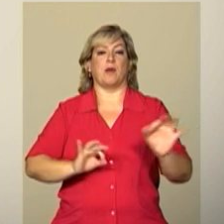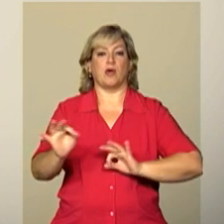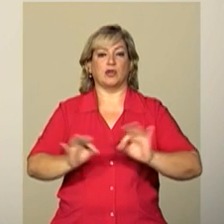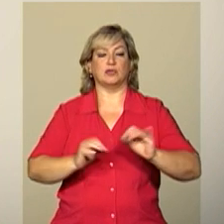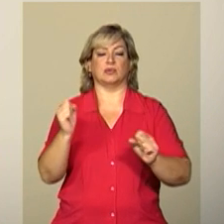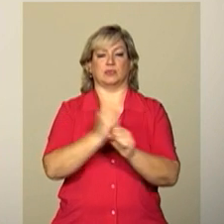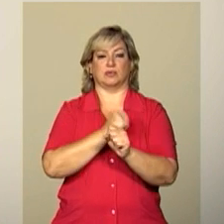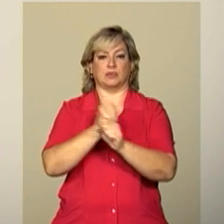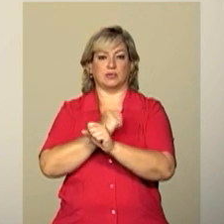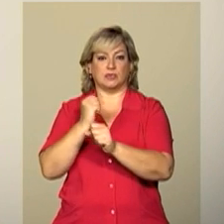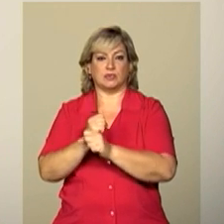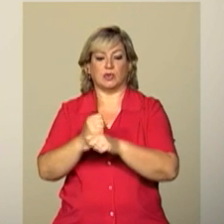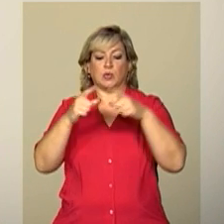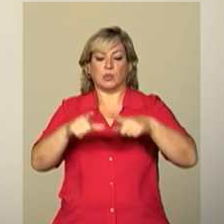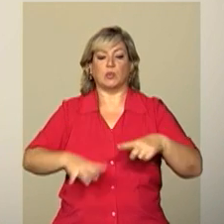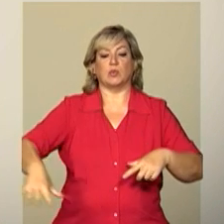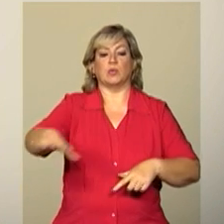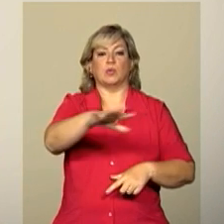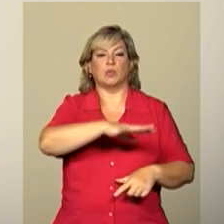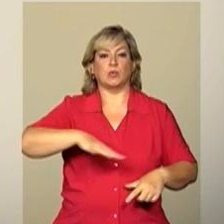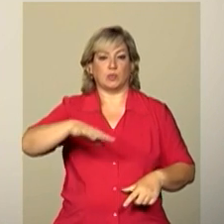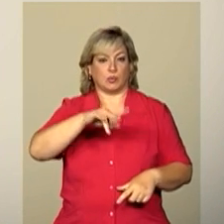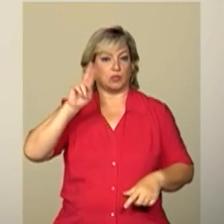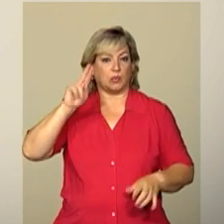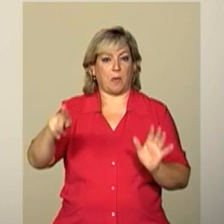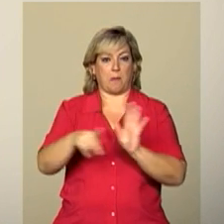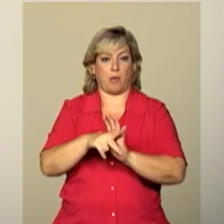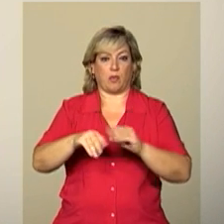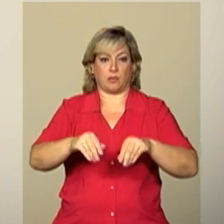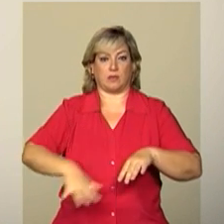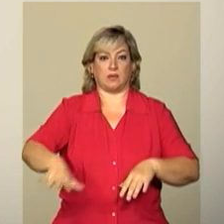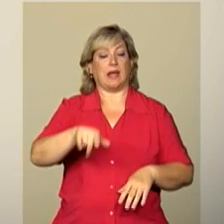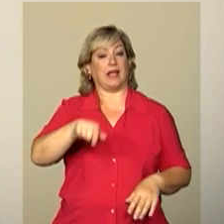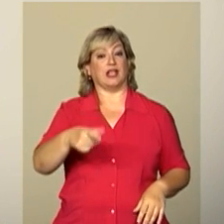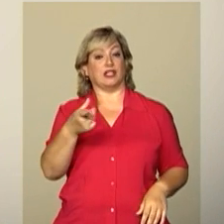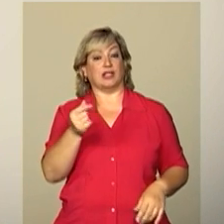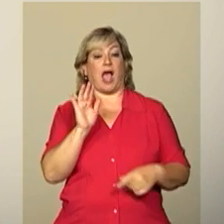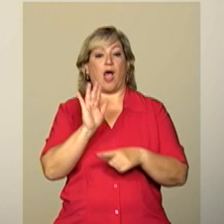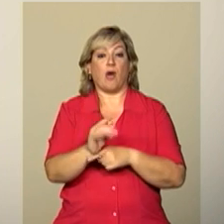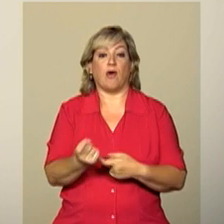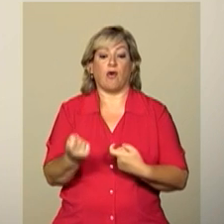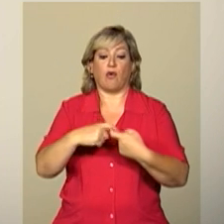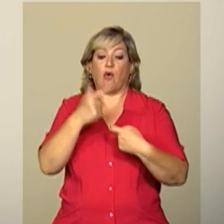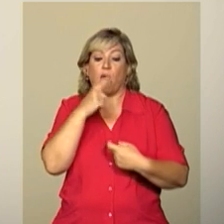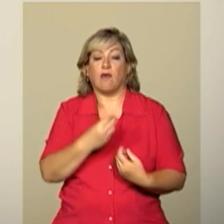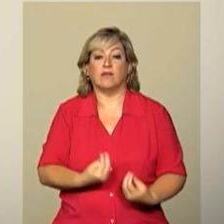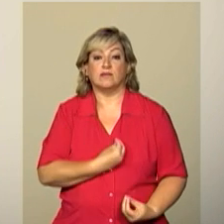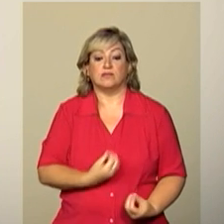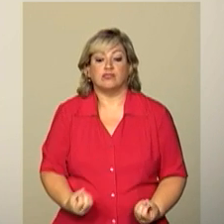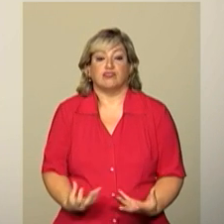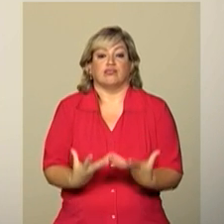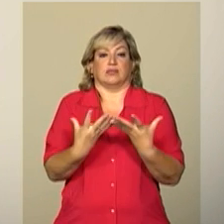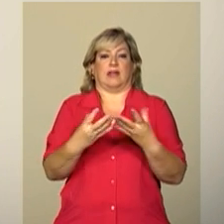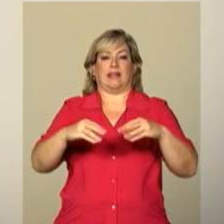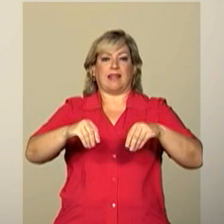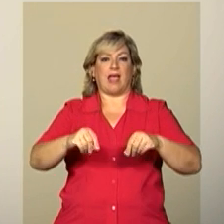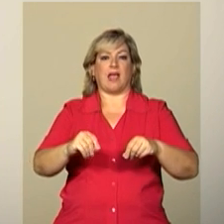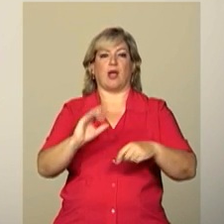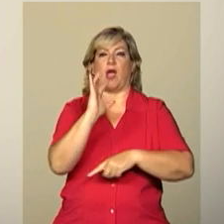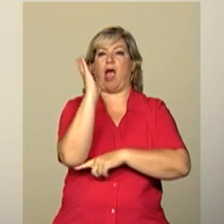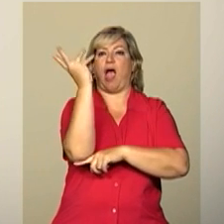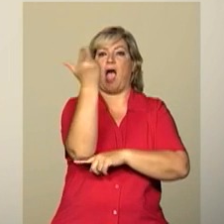infraestrutura nas propriedades o dinheiro Luciano é usado para recuperar a terra para organizar Pomares para